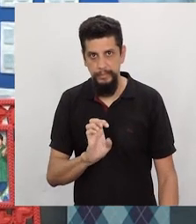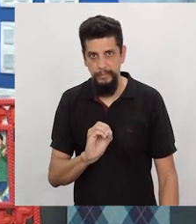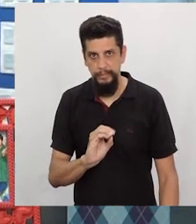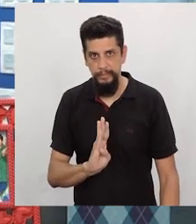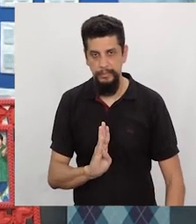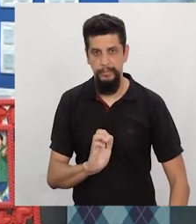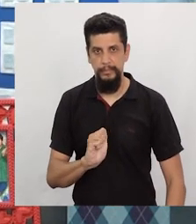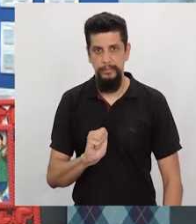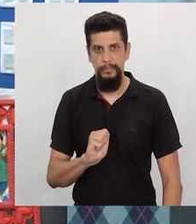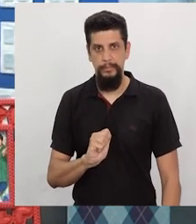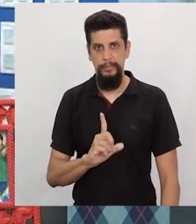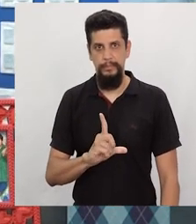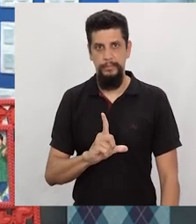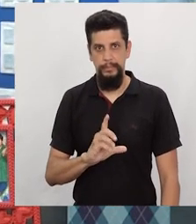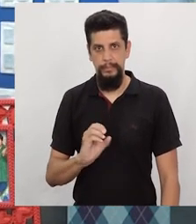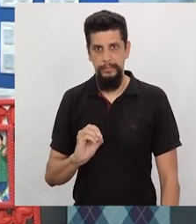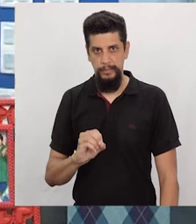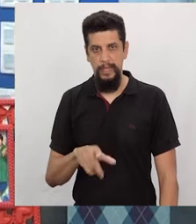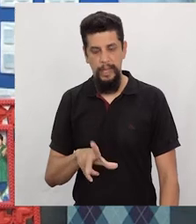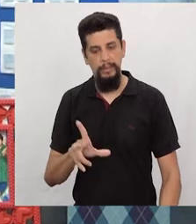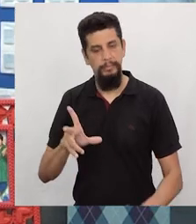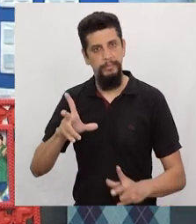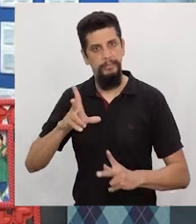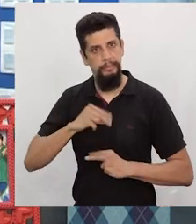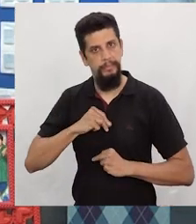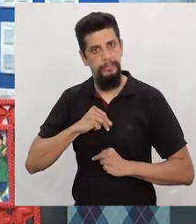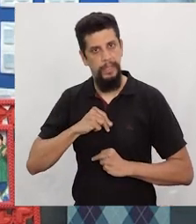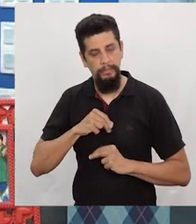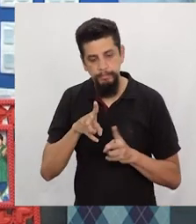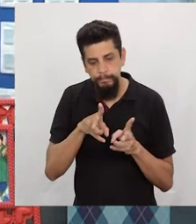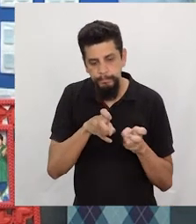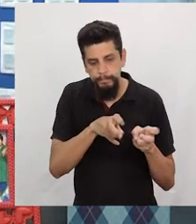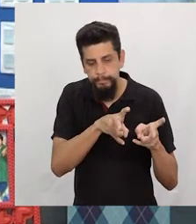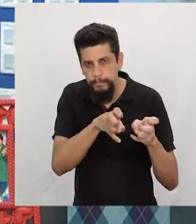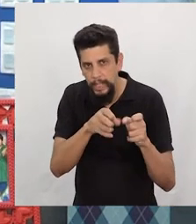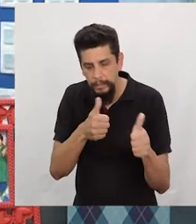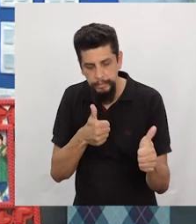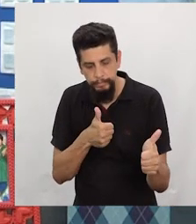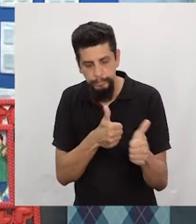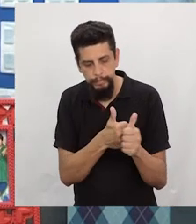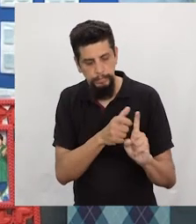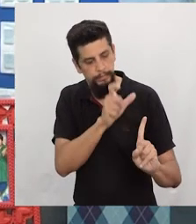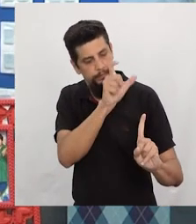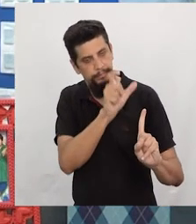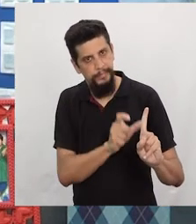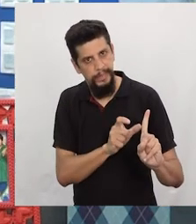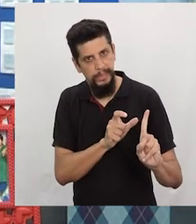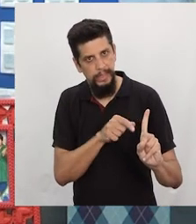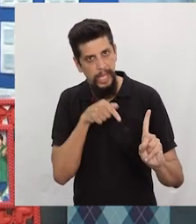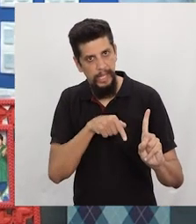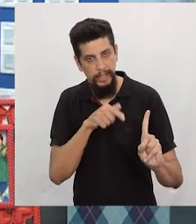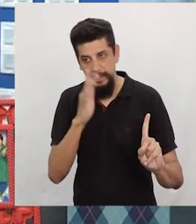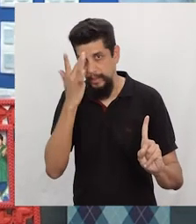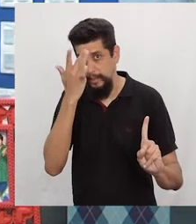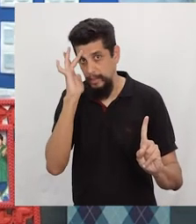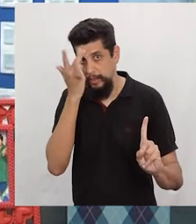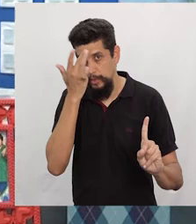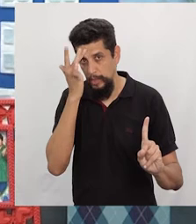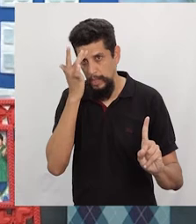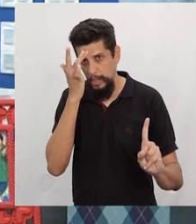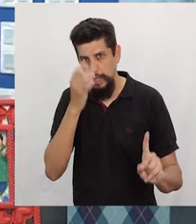Teobaldo. Esse novo morador merece ser observado de perto. Aqui na